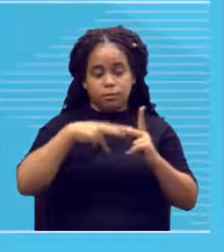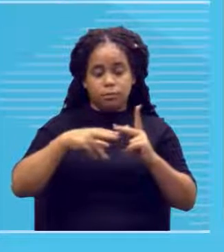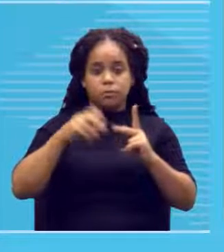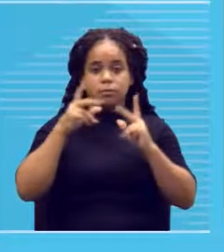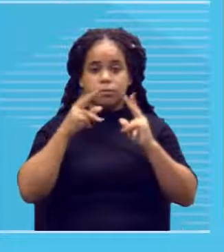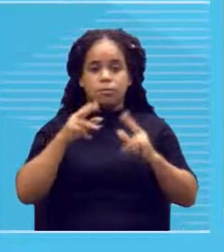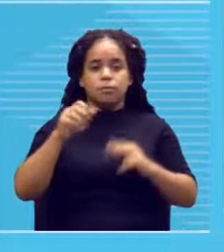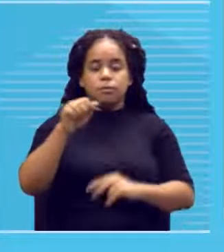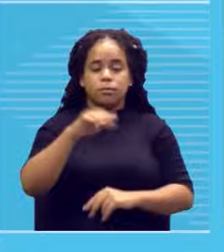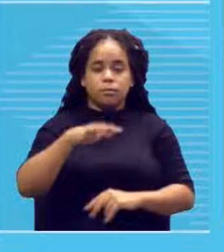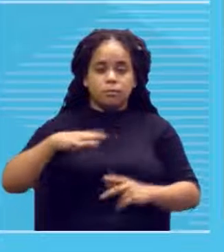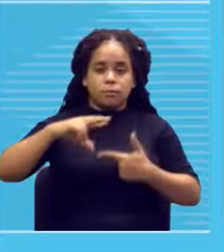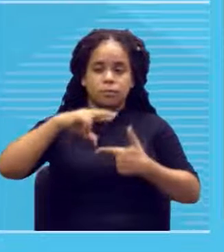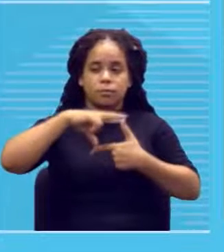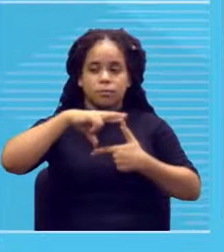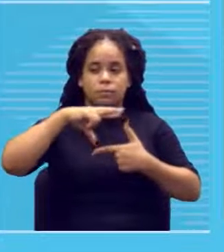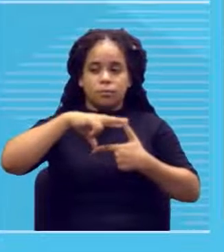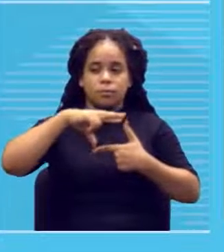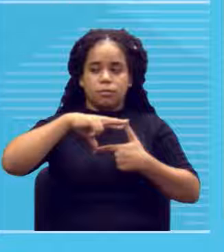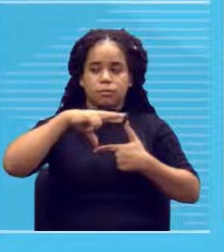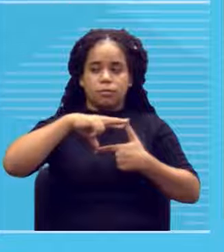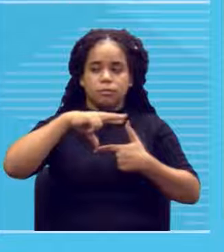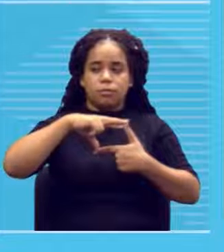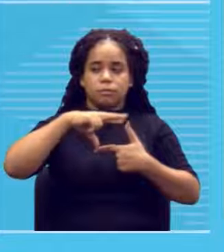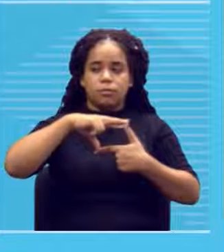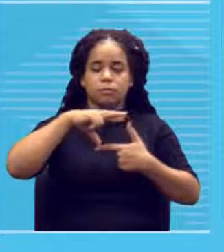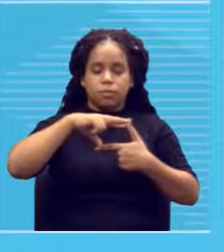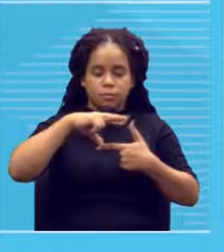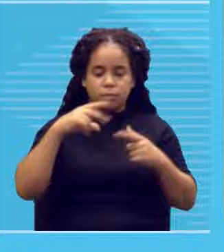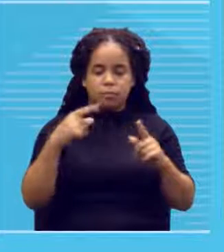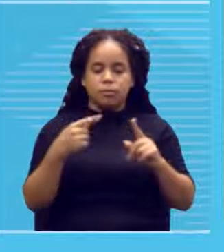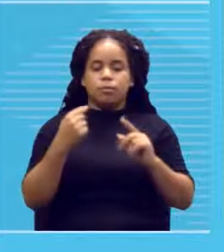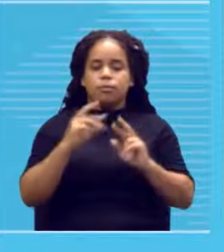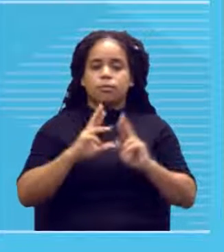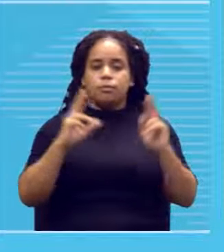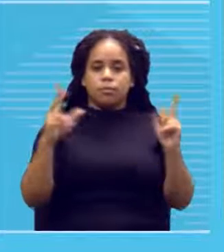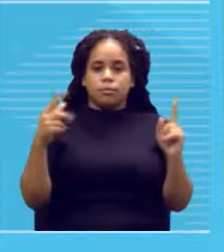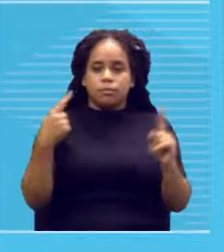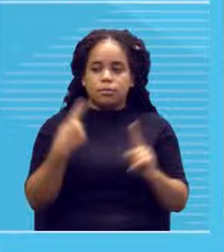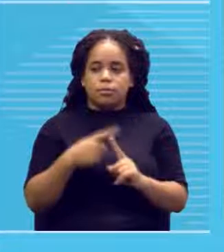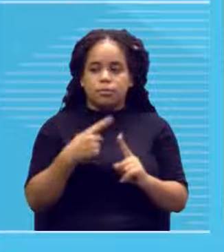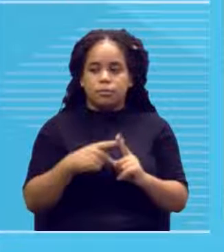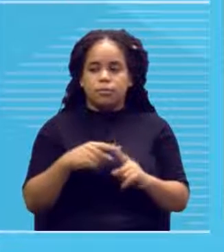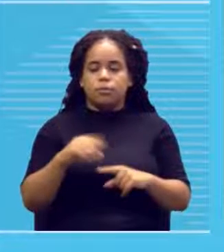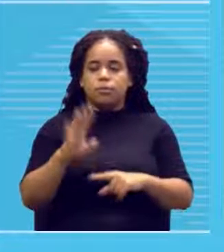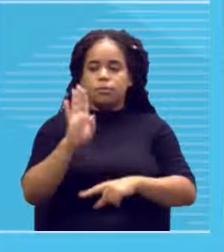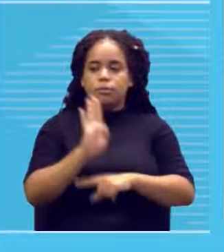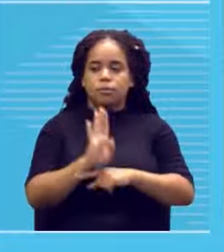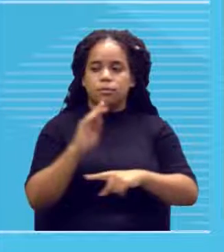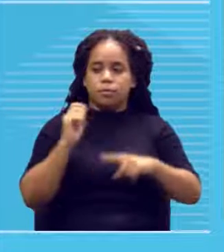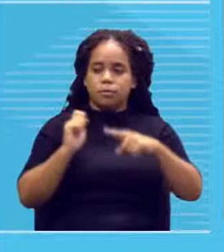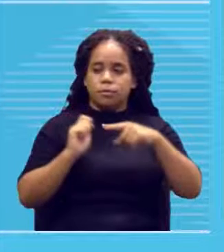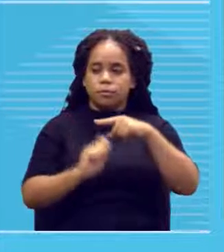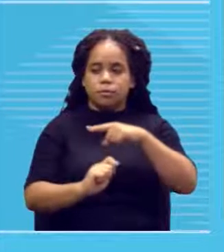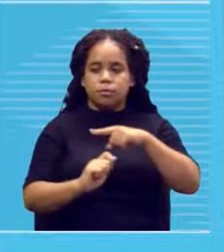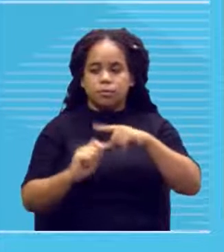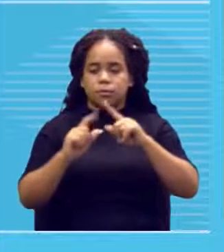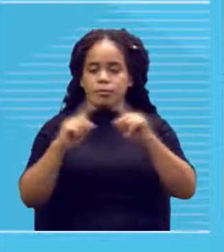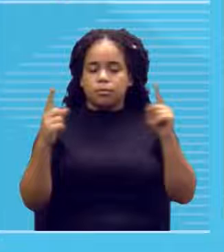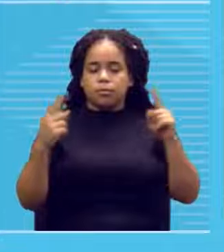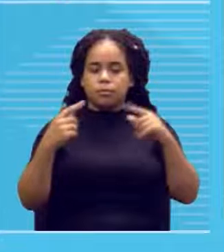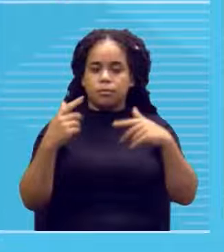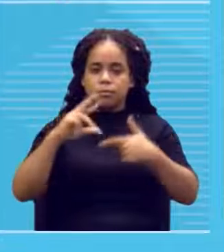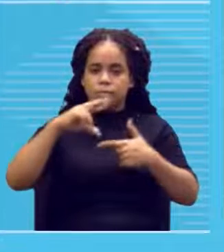é igual a área do retângulo a diferença é porque o retângulo tem base e altura o quadrado todos os lados são